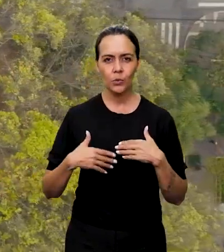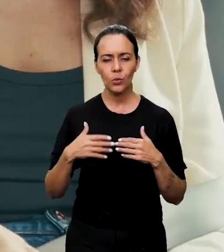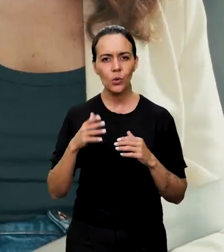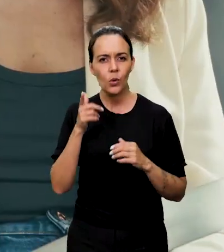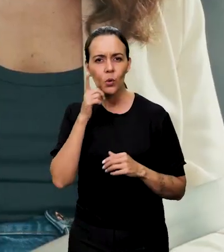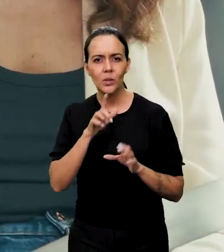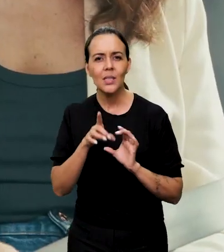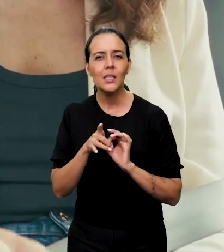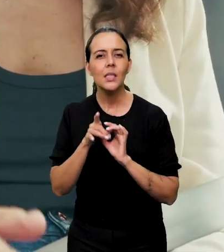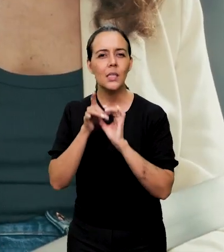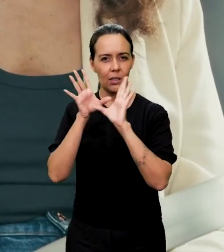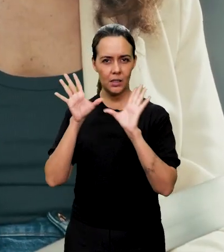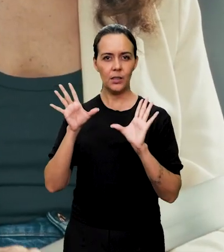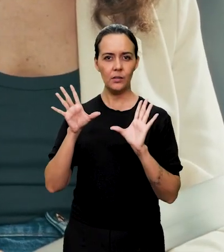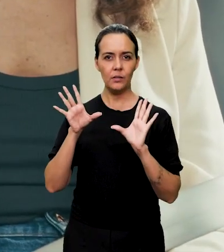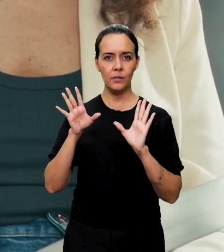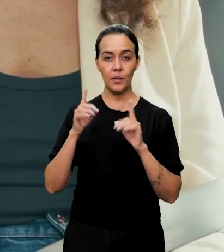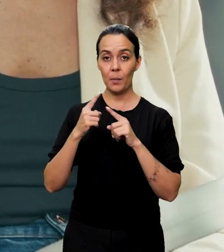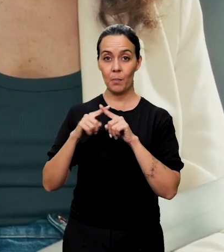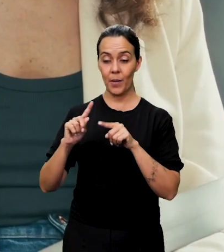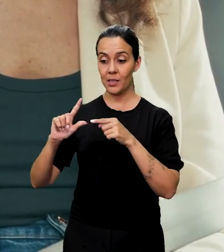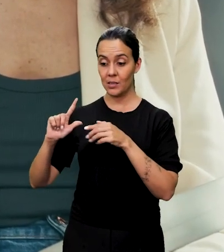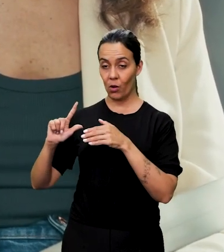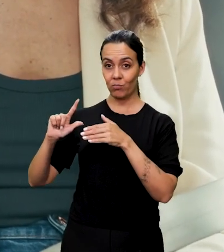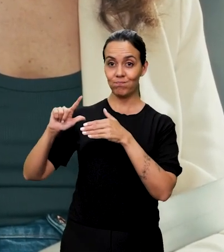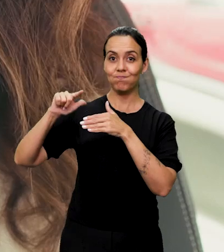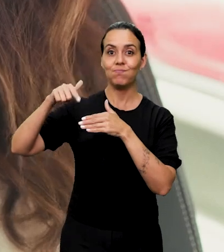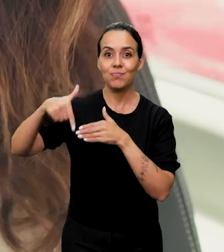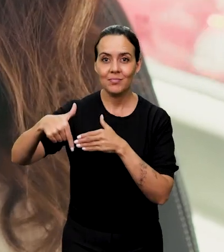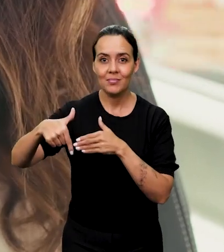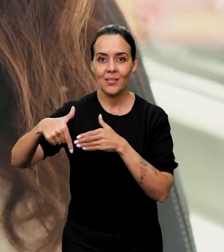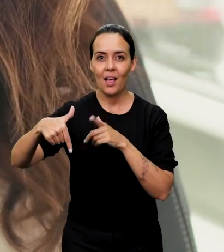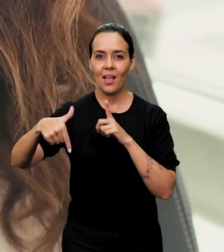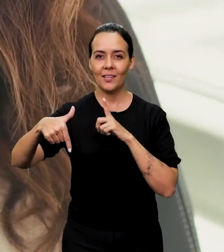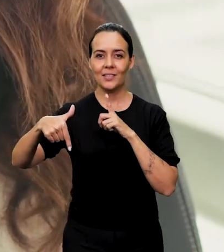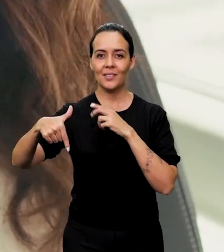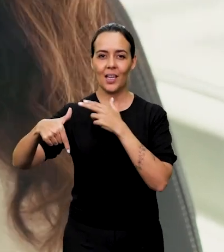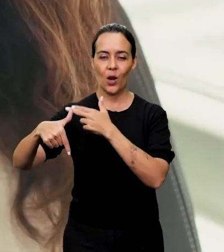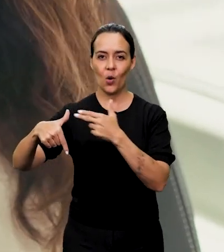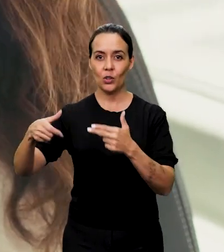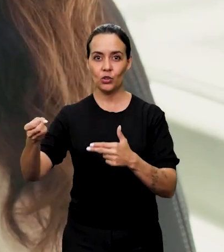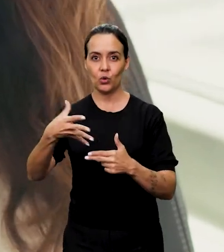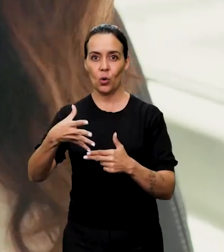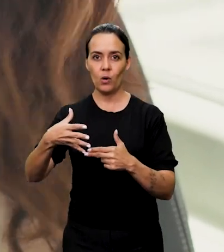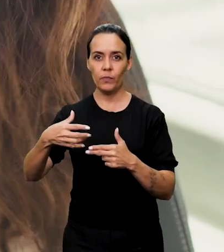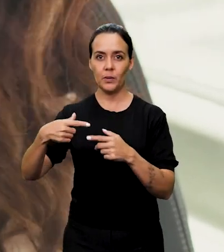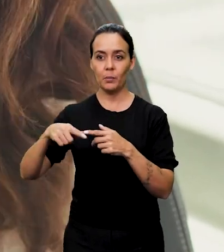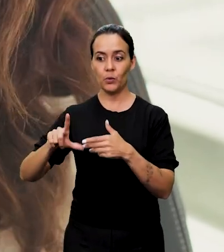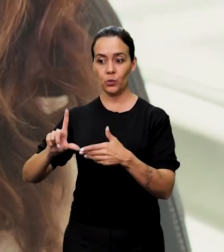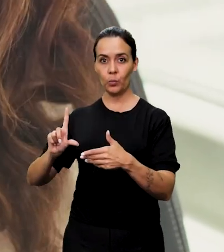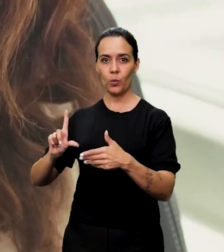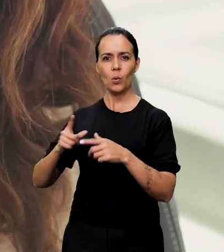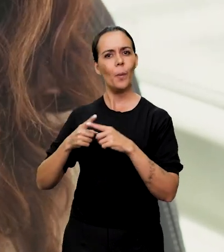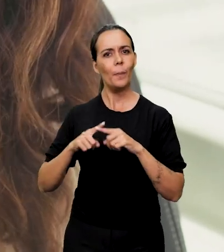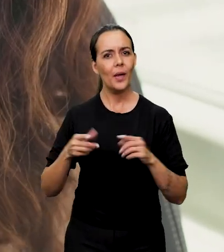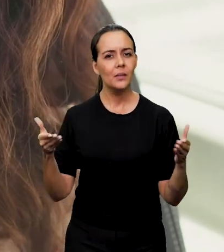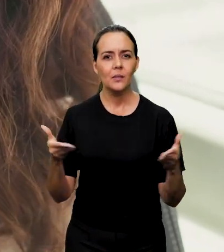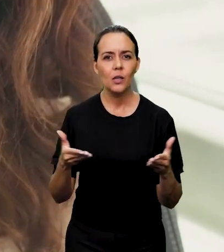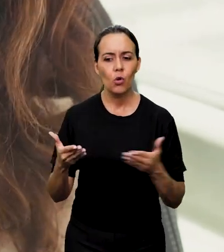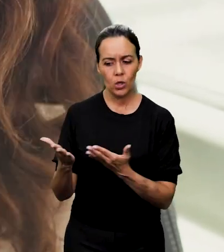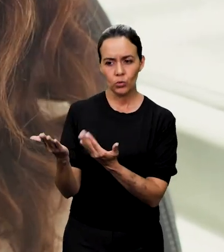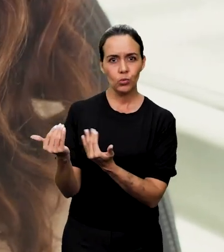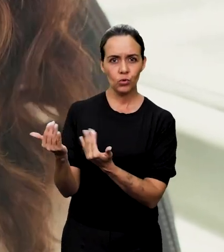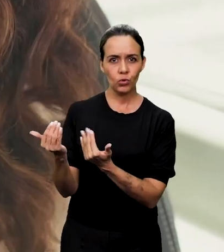avanço, ele gera um retrocesso, necessariamente. Na geração Z, quase 52% dos jovens não querem